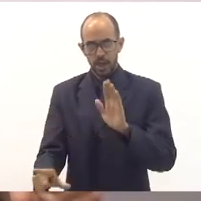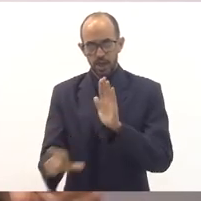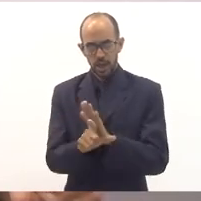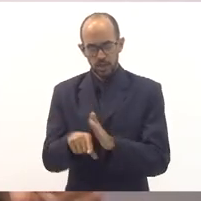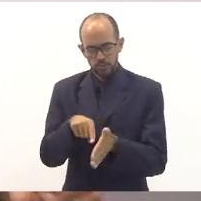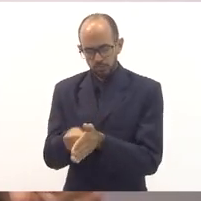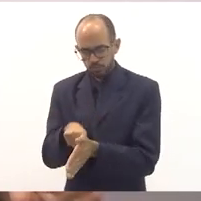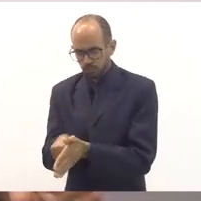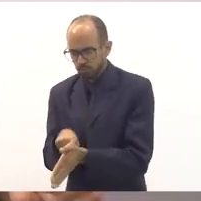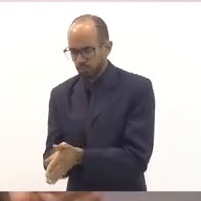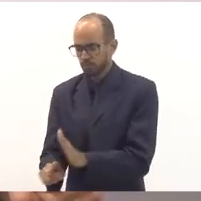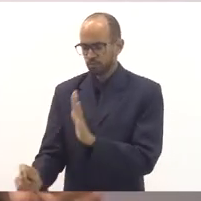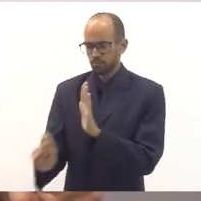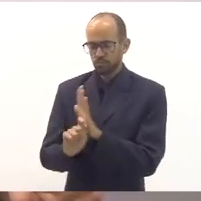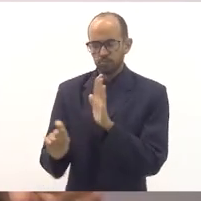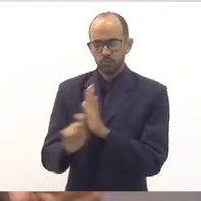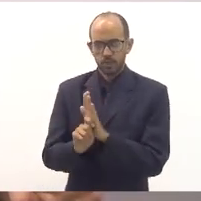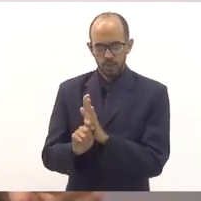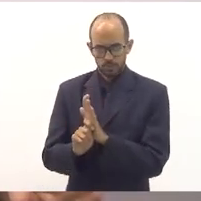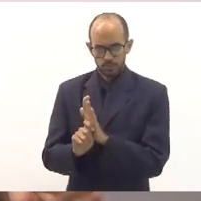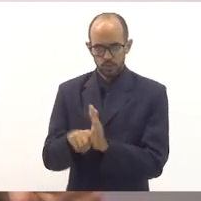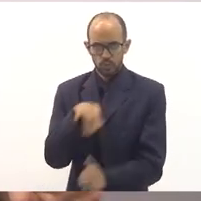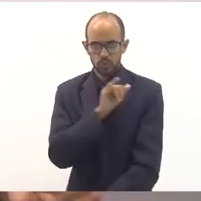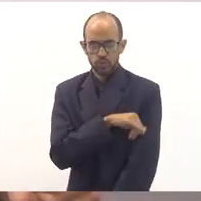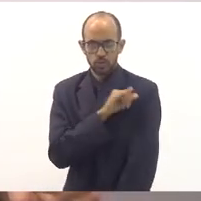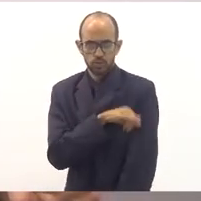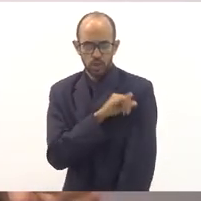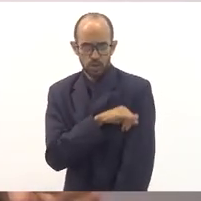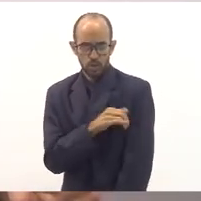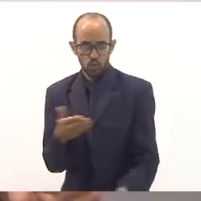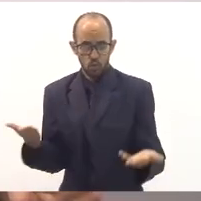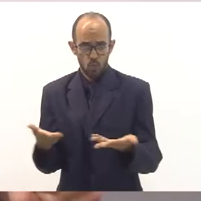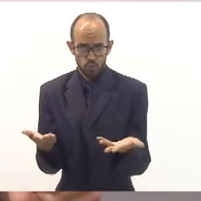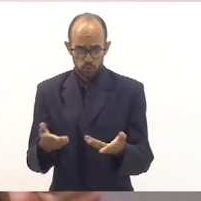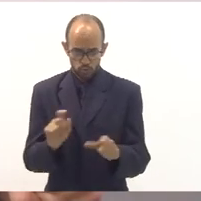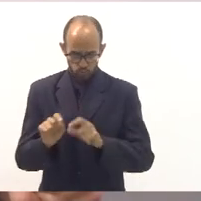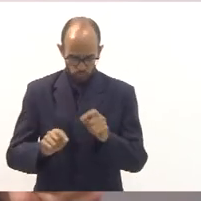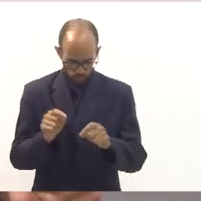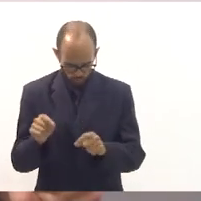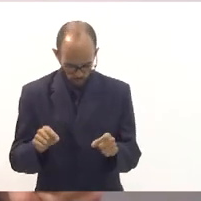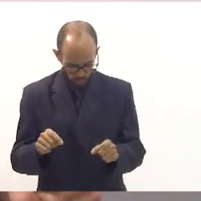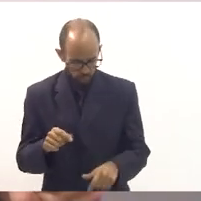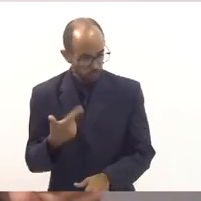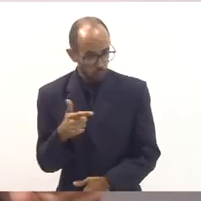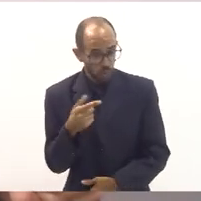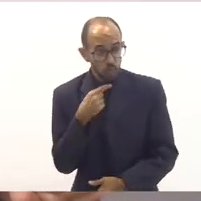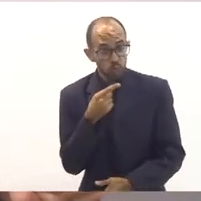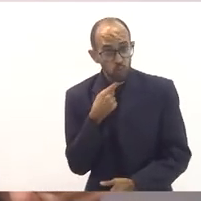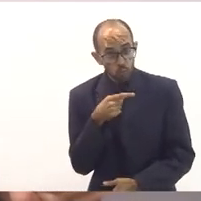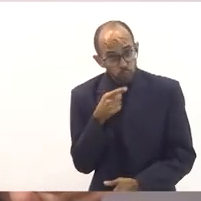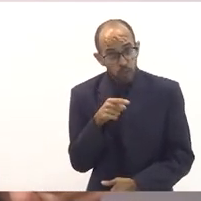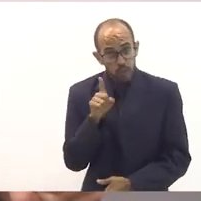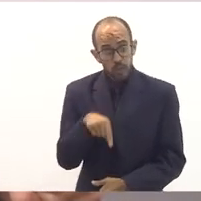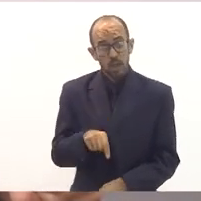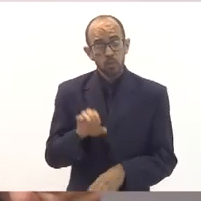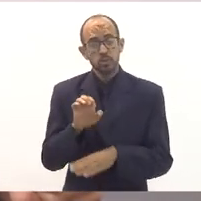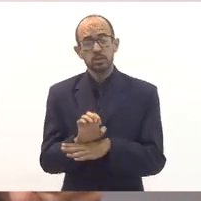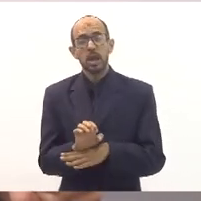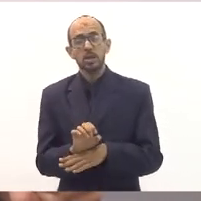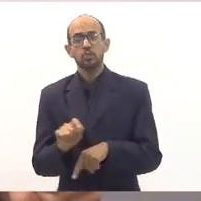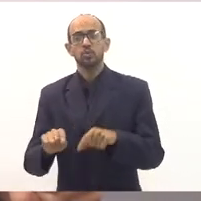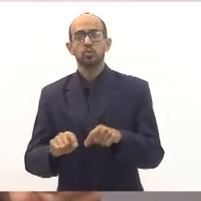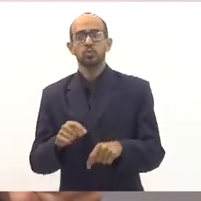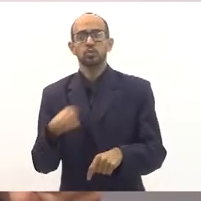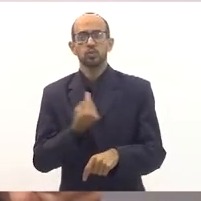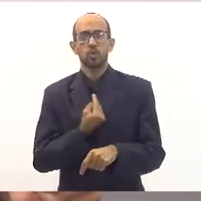pesquisa com Cannabis o Rio de Janeiro hoje é sem sombra de dúvida um dos Estados